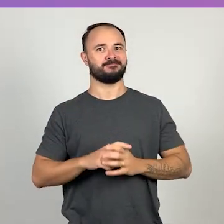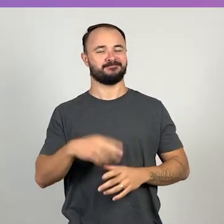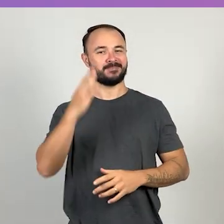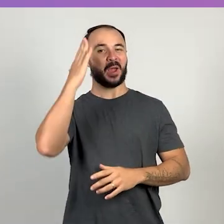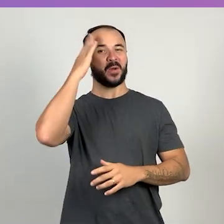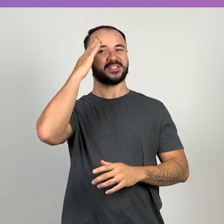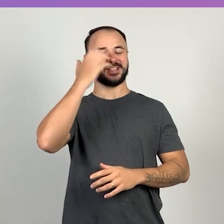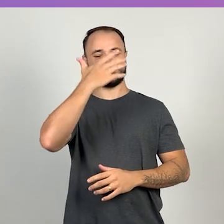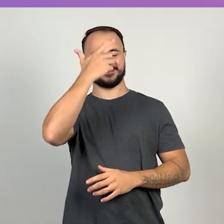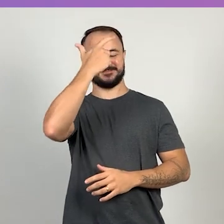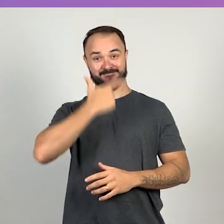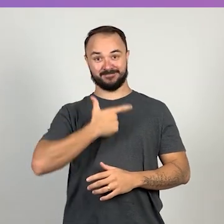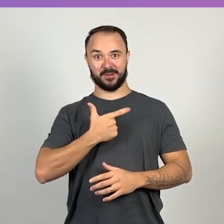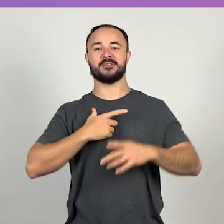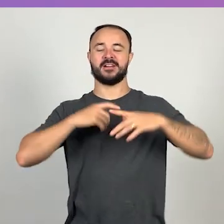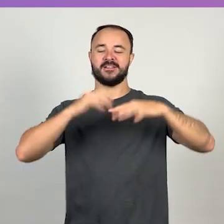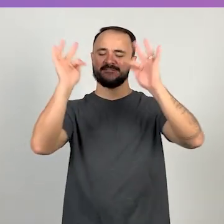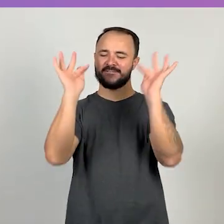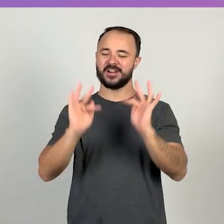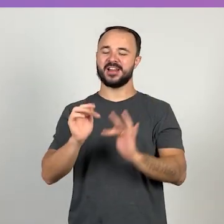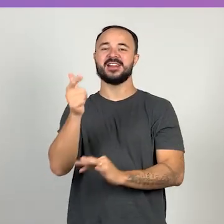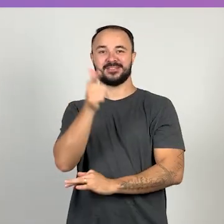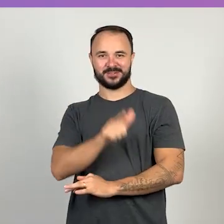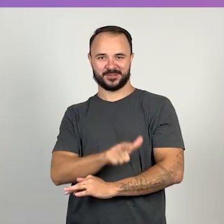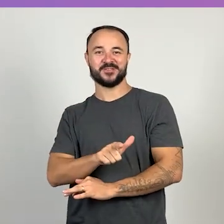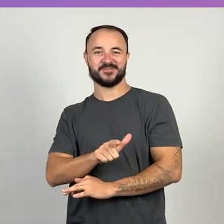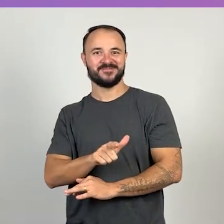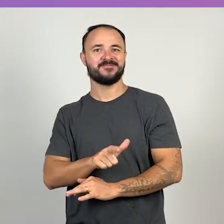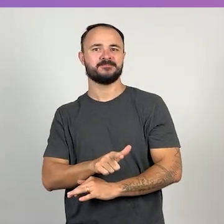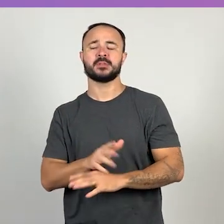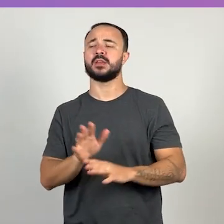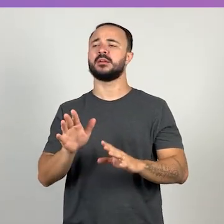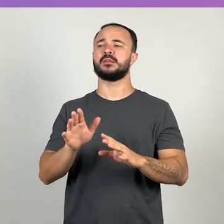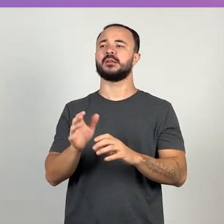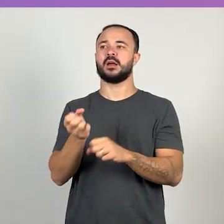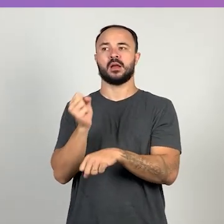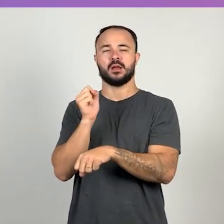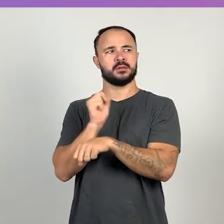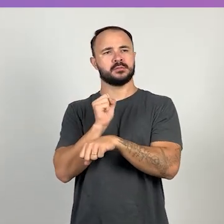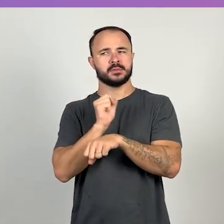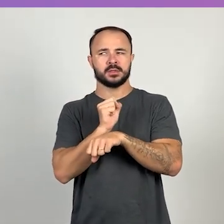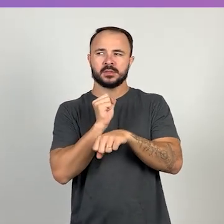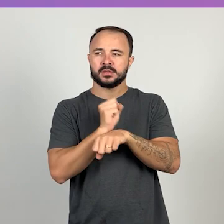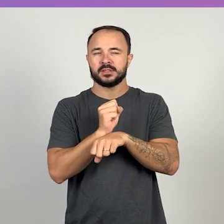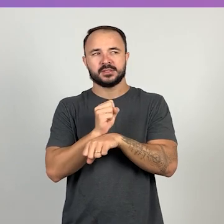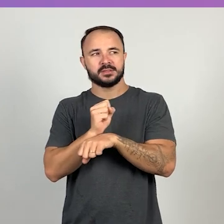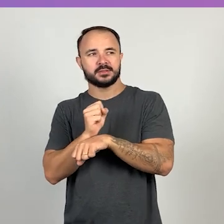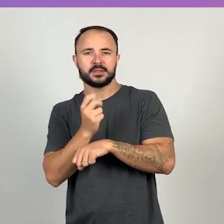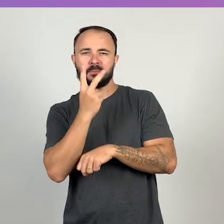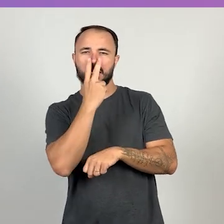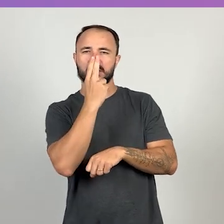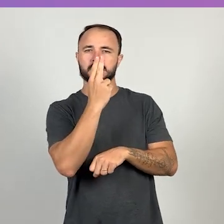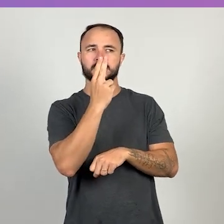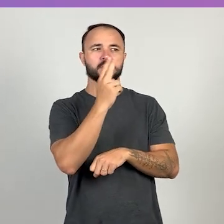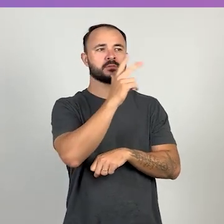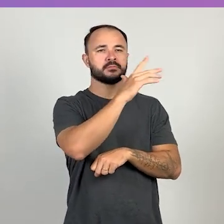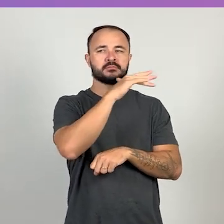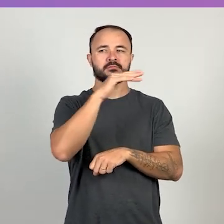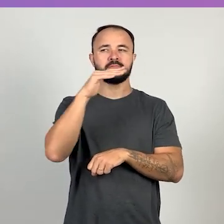minha alegria voltará. Ei, espere, sinto esse cheiro de vento